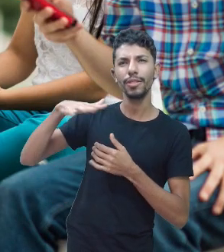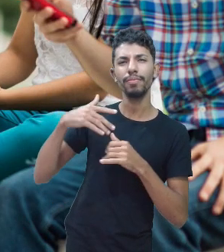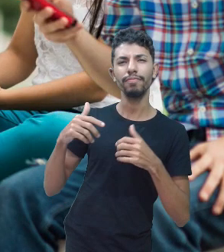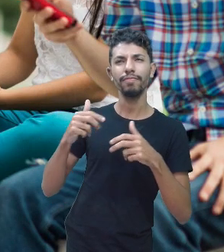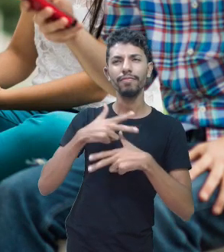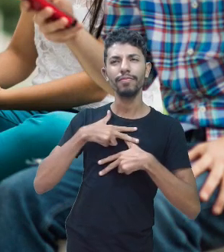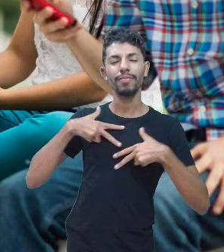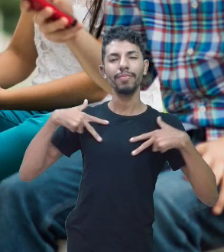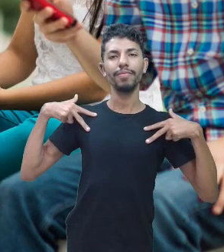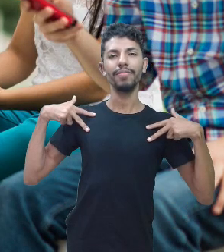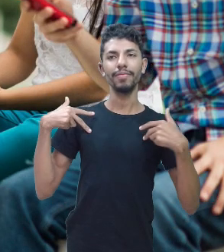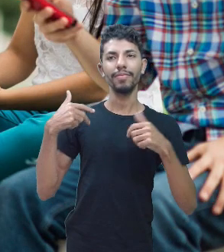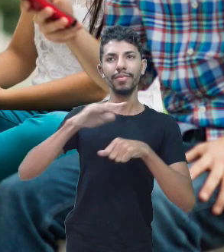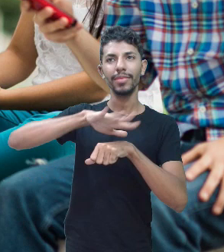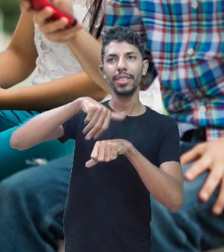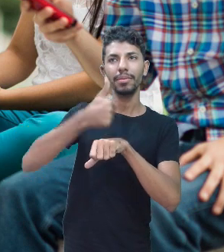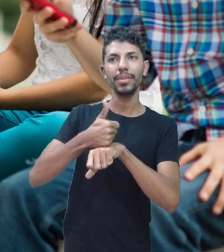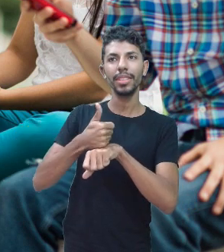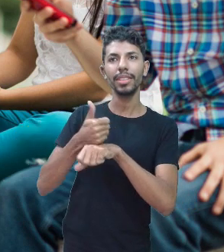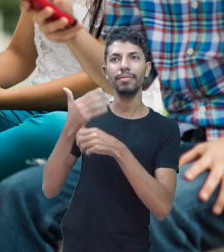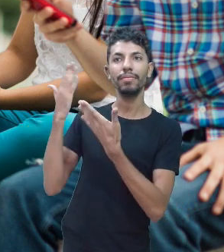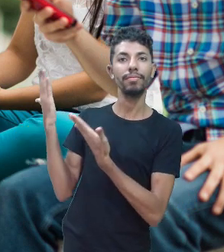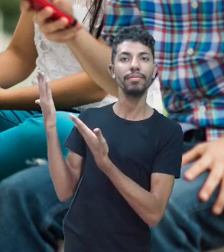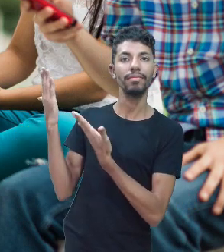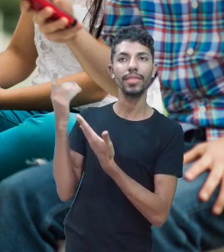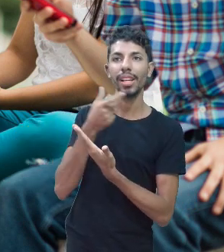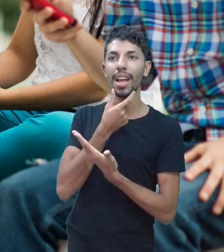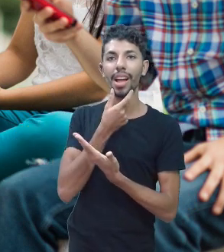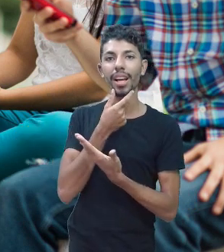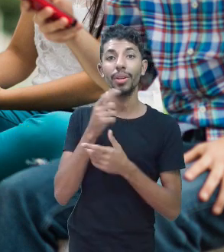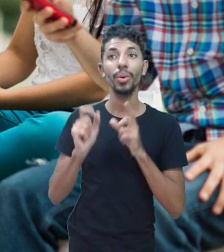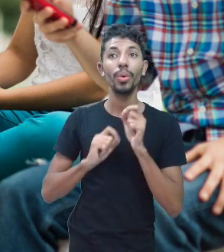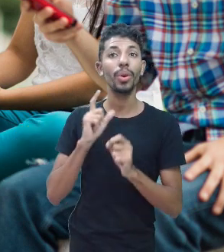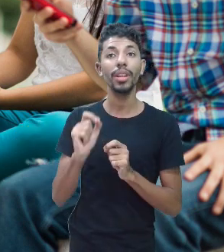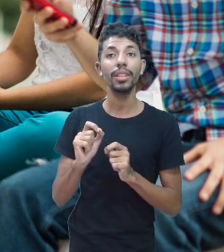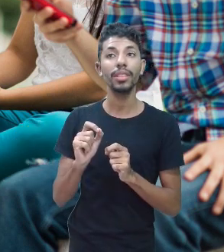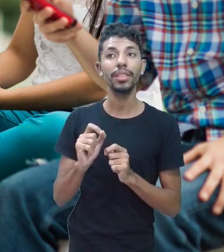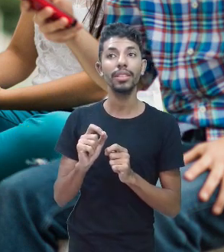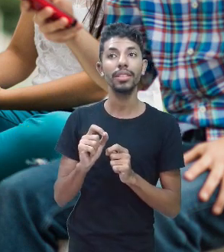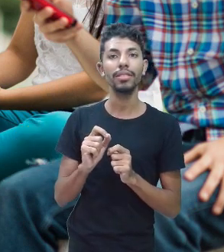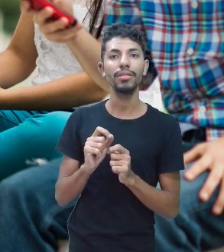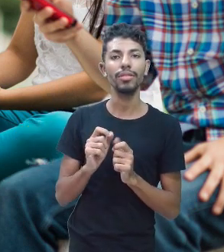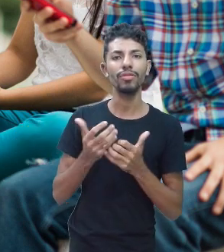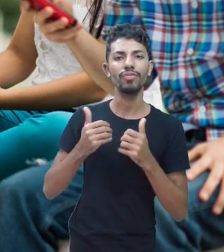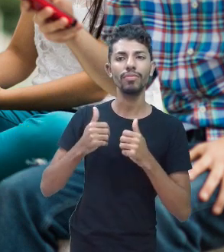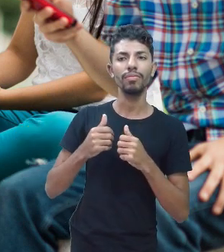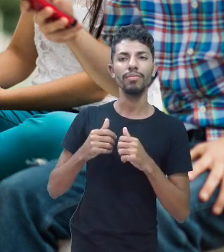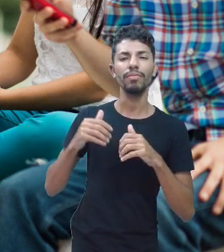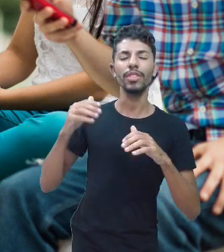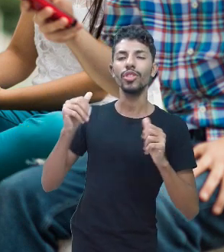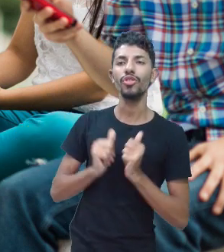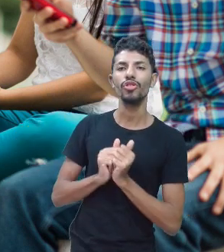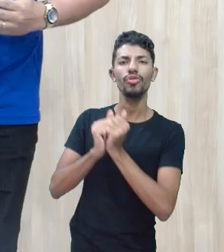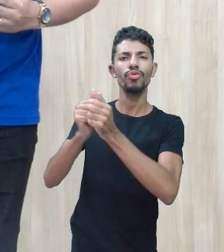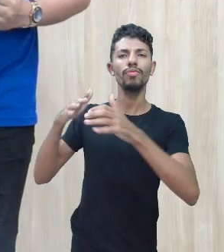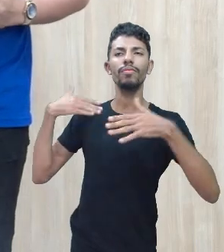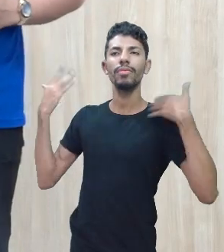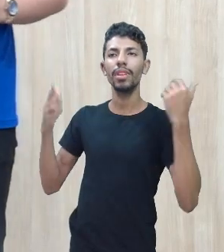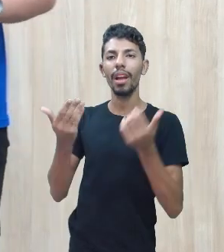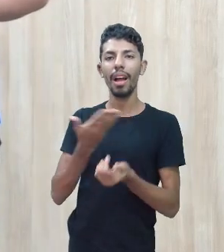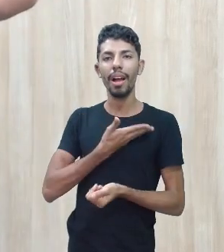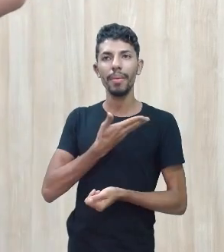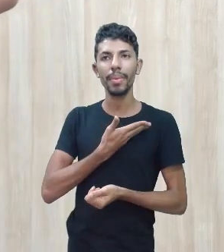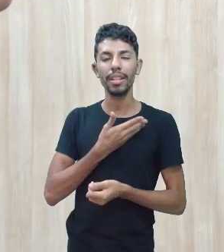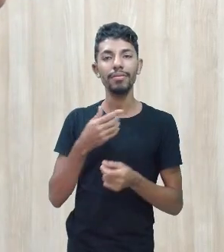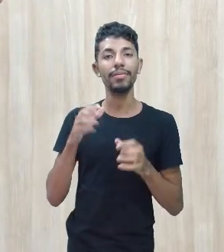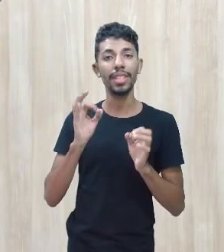ó. Hang out with friends. Eles estão... Sair com os amigos é uma atividade também que a gente faz no nosso